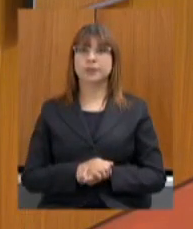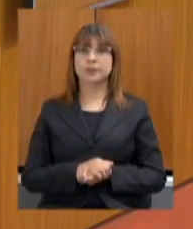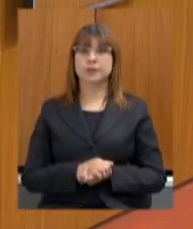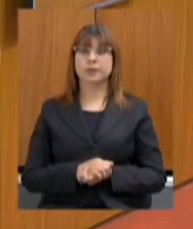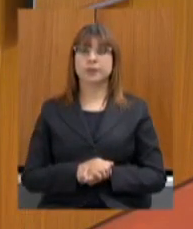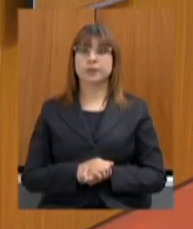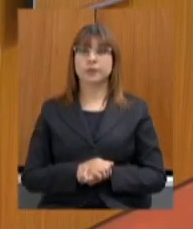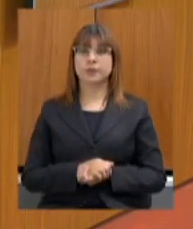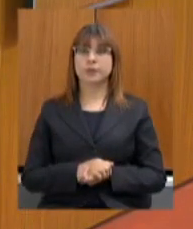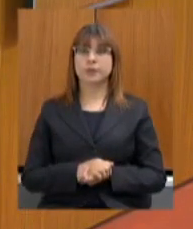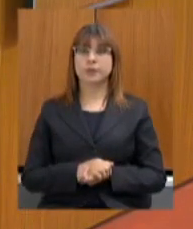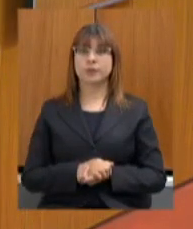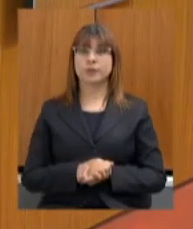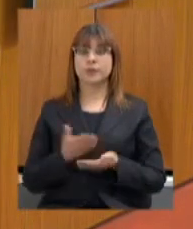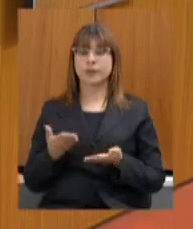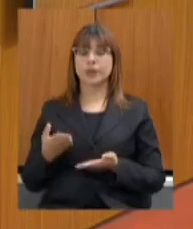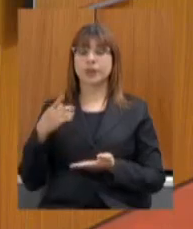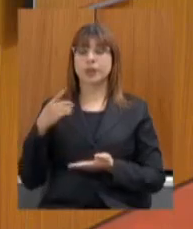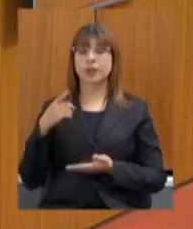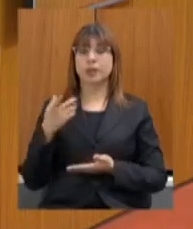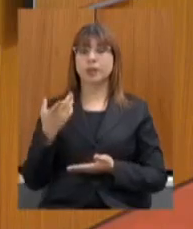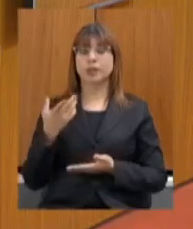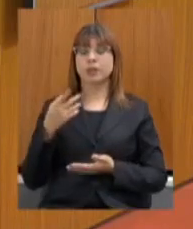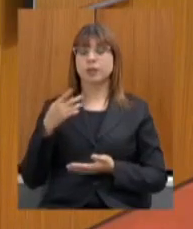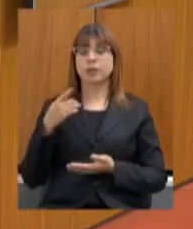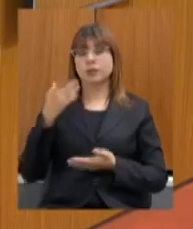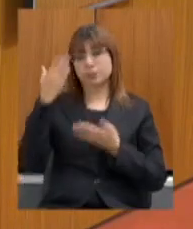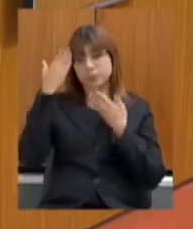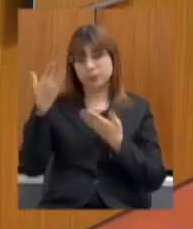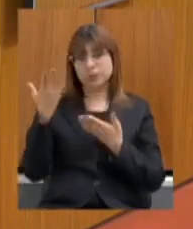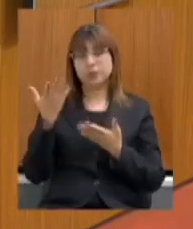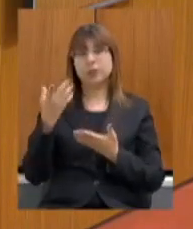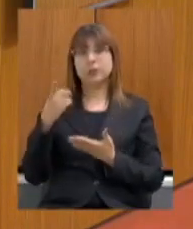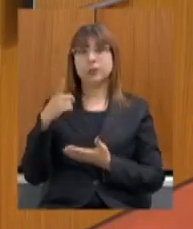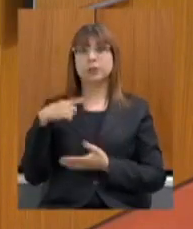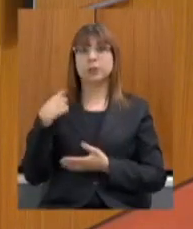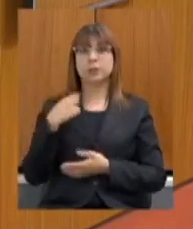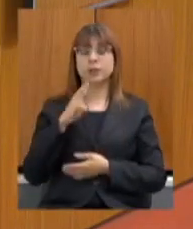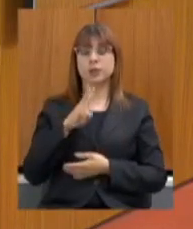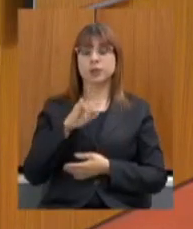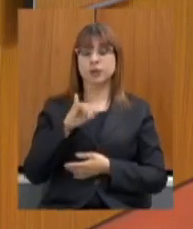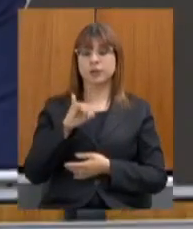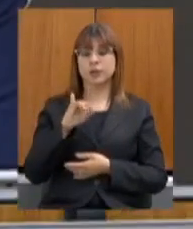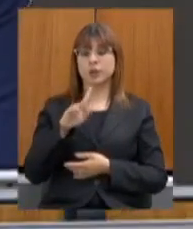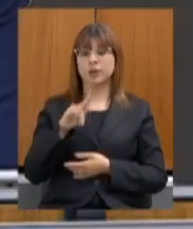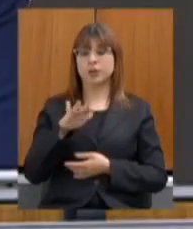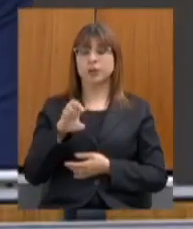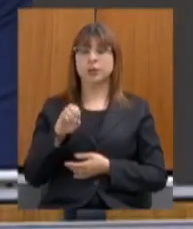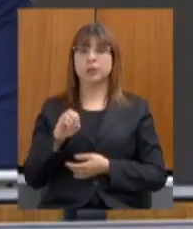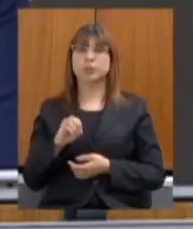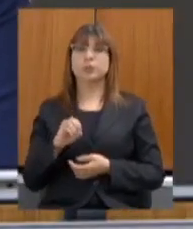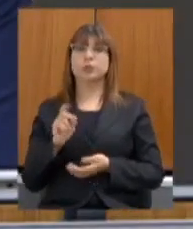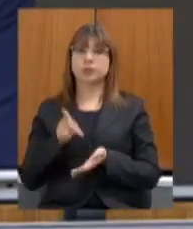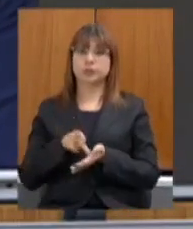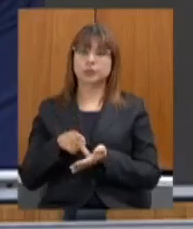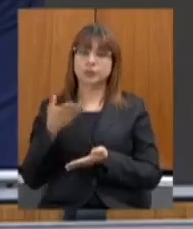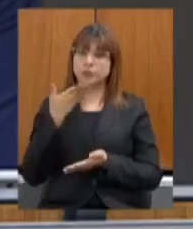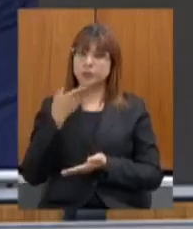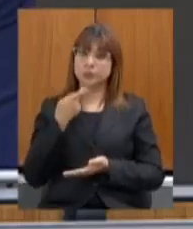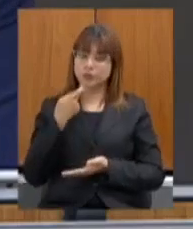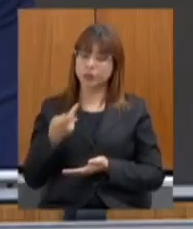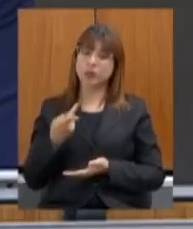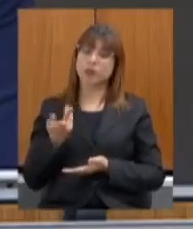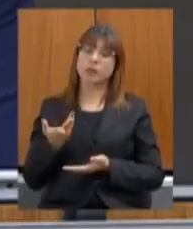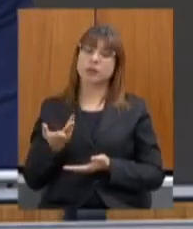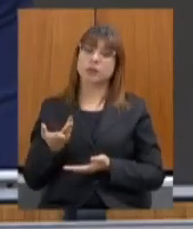ser as palavras do deputado Virgílio Guimarães e dizer que, de fato, quando ele disse que apesar